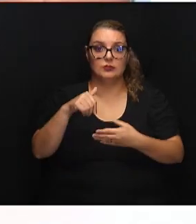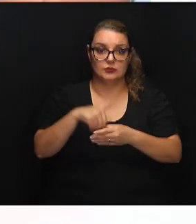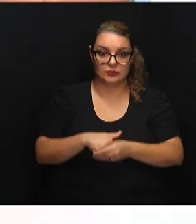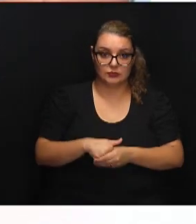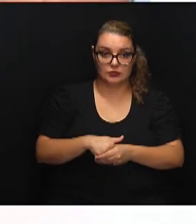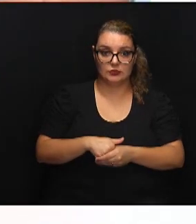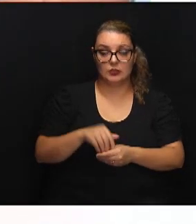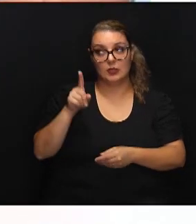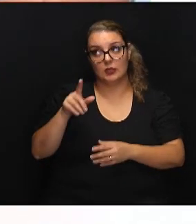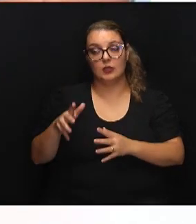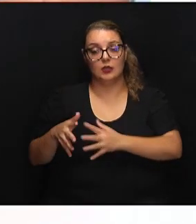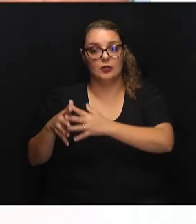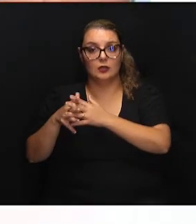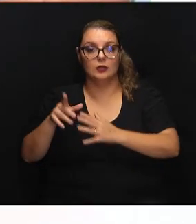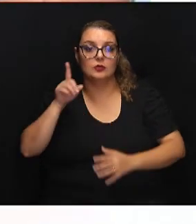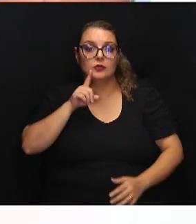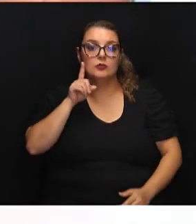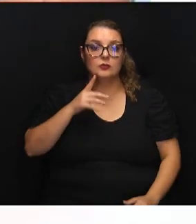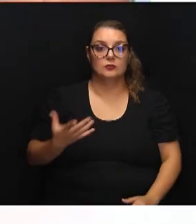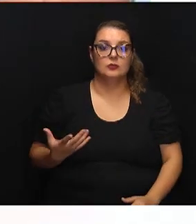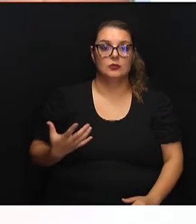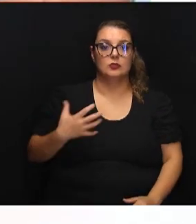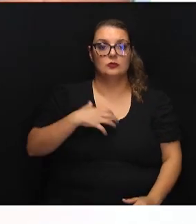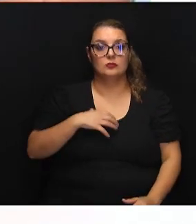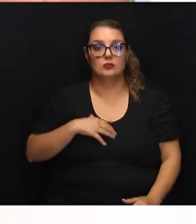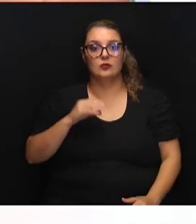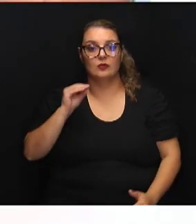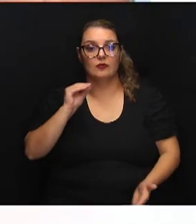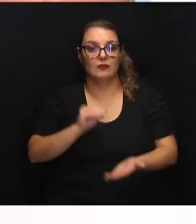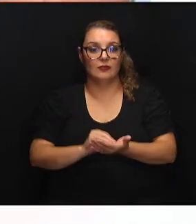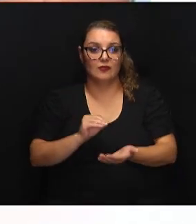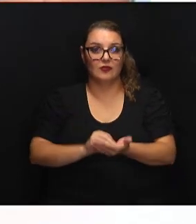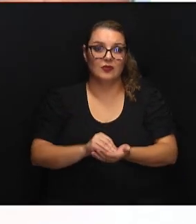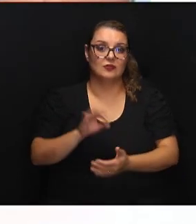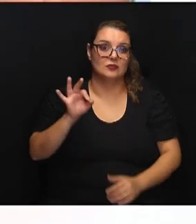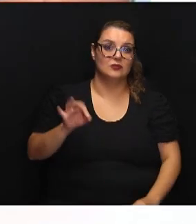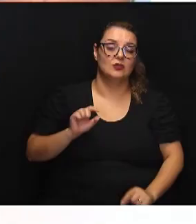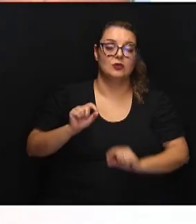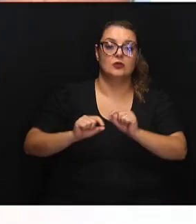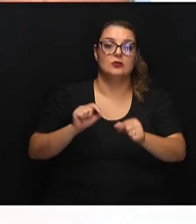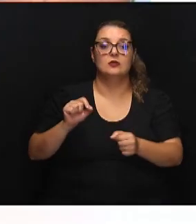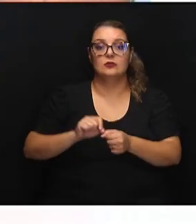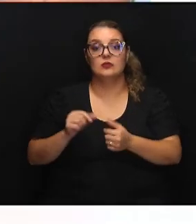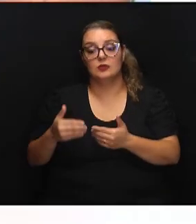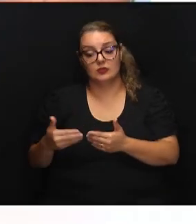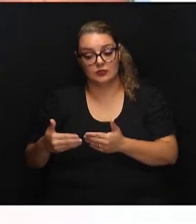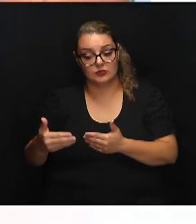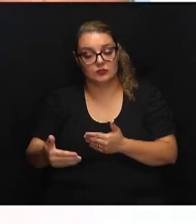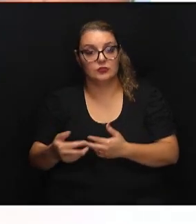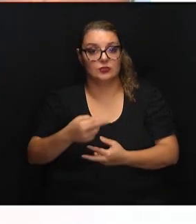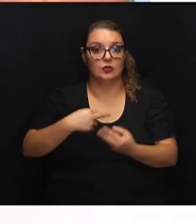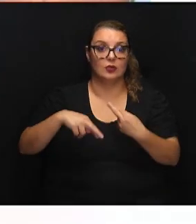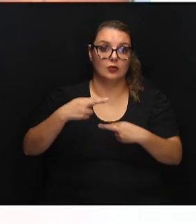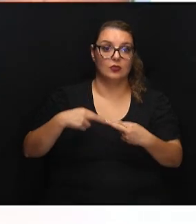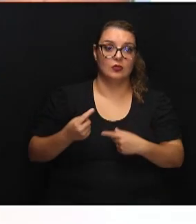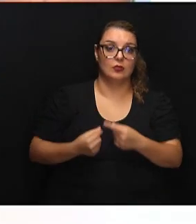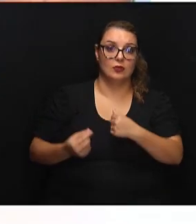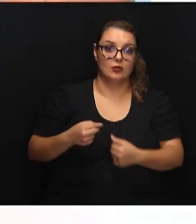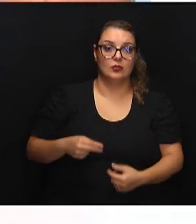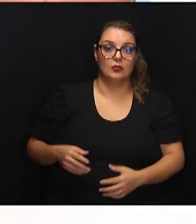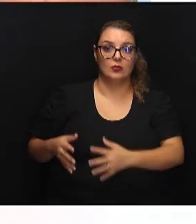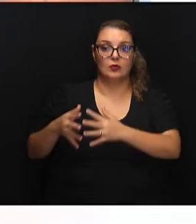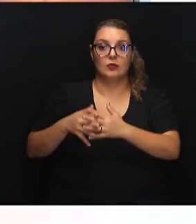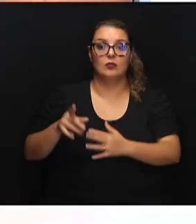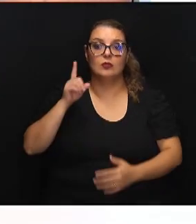Estados Unidos, que há um clima de muita incerteza em relação ao que vai ser feito a partir de agora em relação à economia norte-americana. Ao